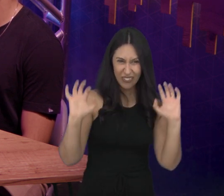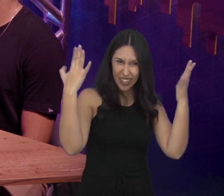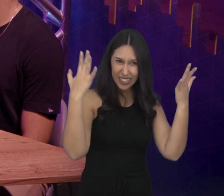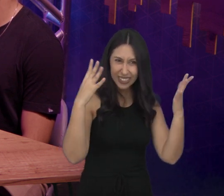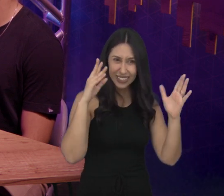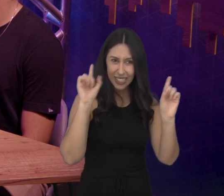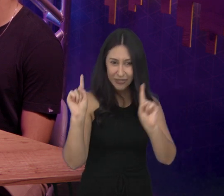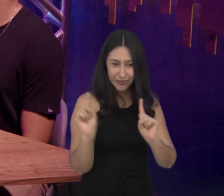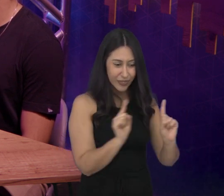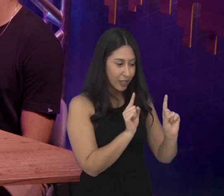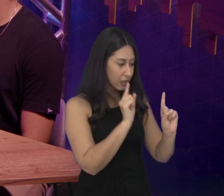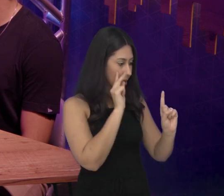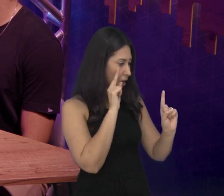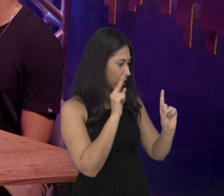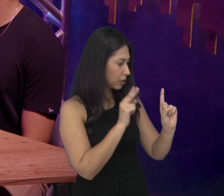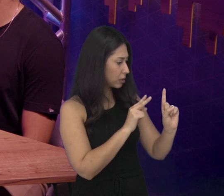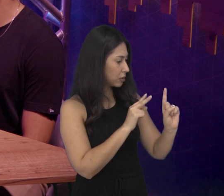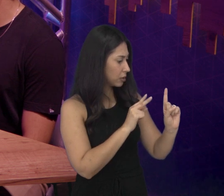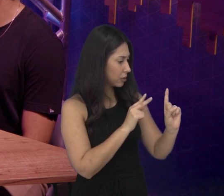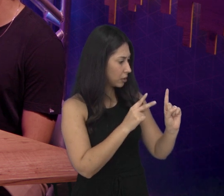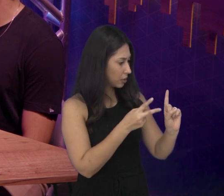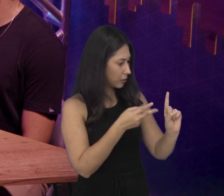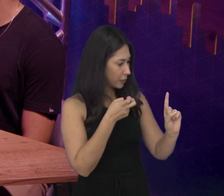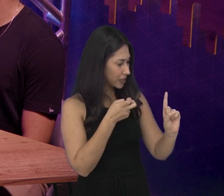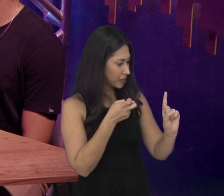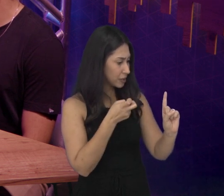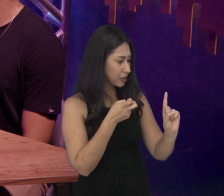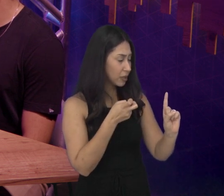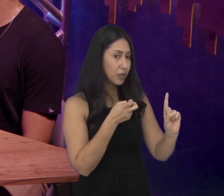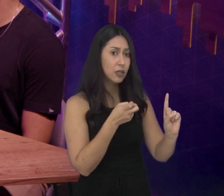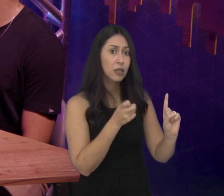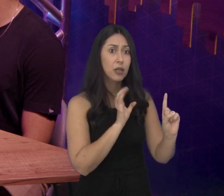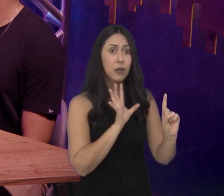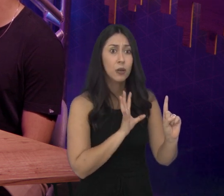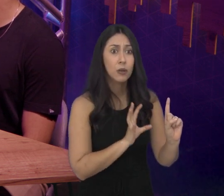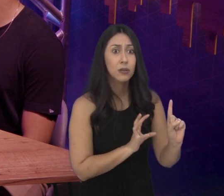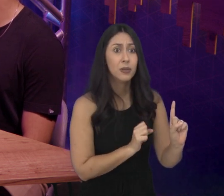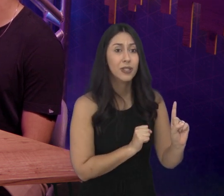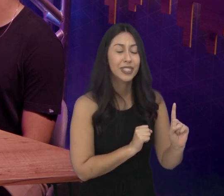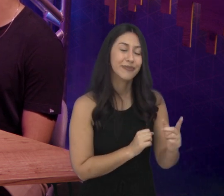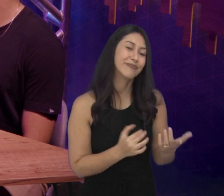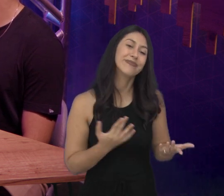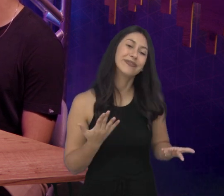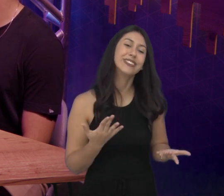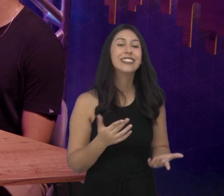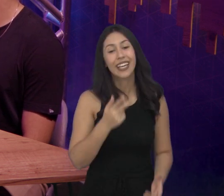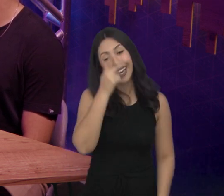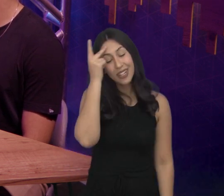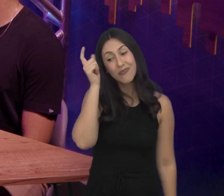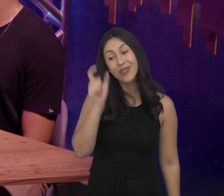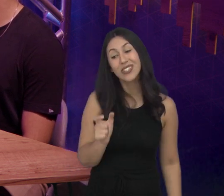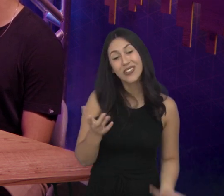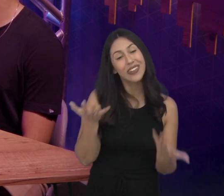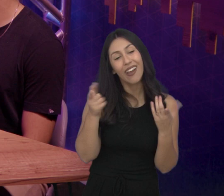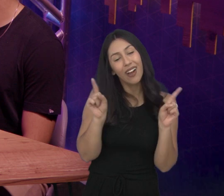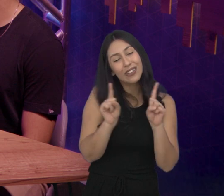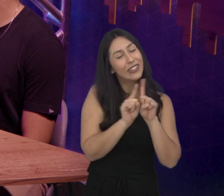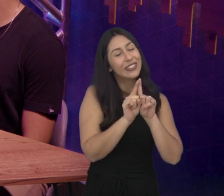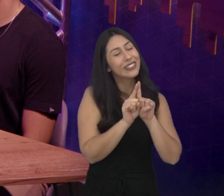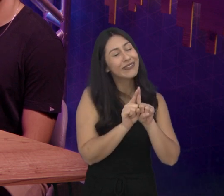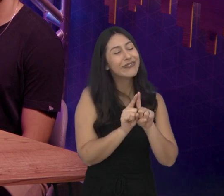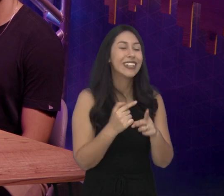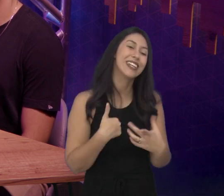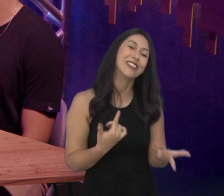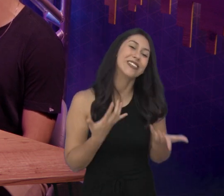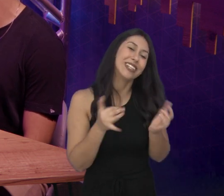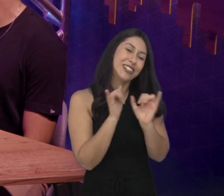numa festa e você olha para uma outra pessoa e percebe que aquela pessoa é a sua pessoa no mundo. Então, para Frances, ela só quer ter uma pessoa.